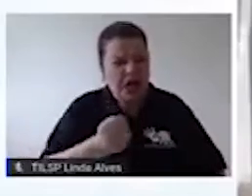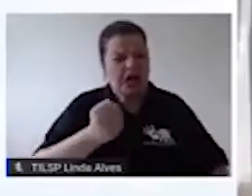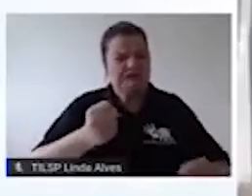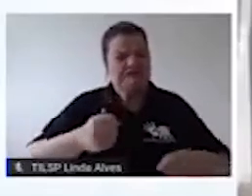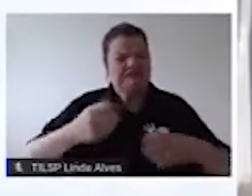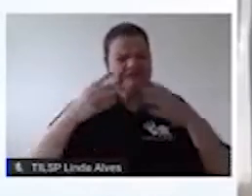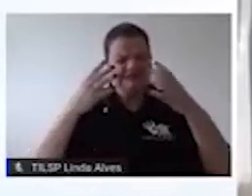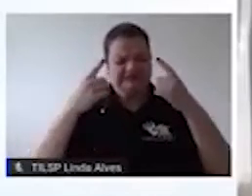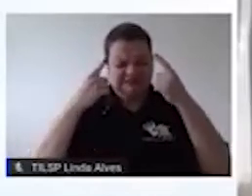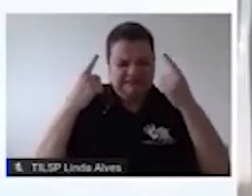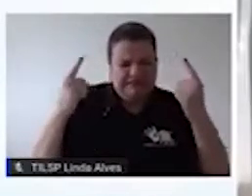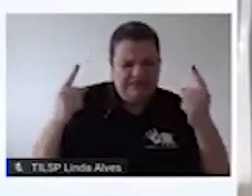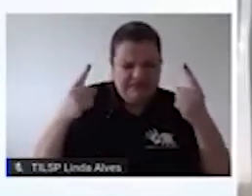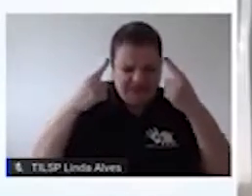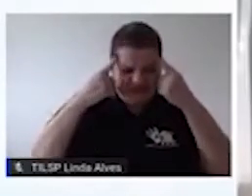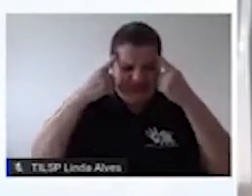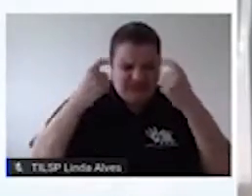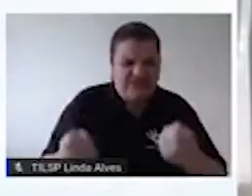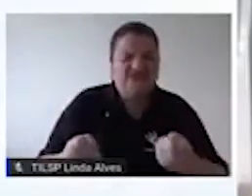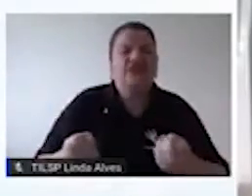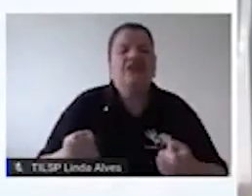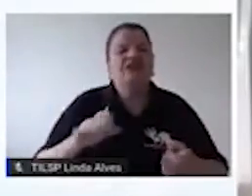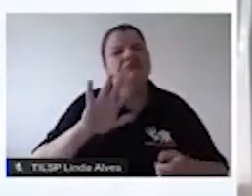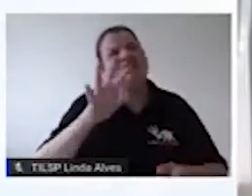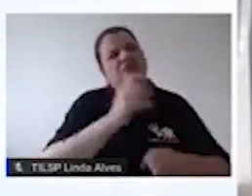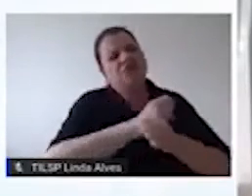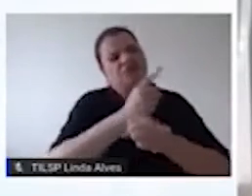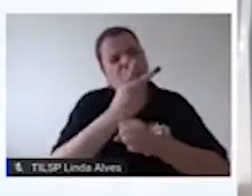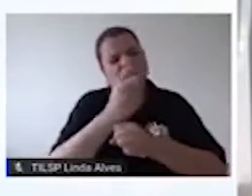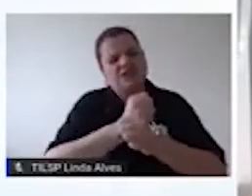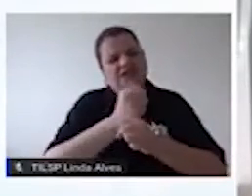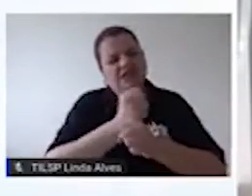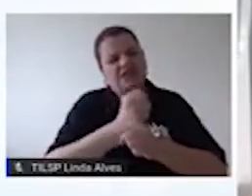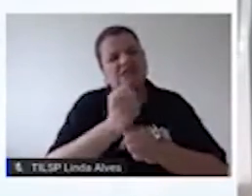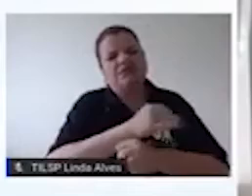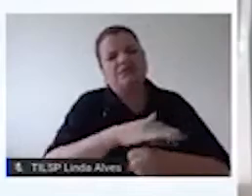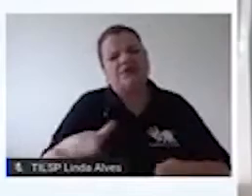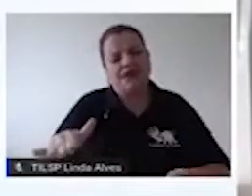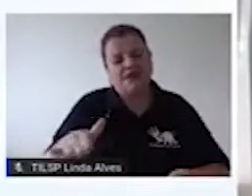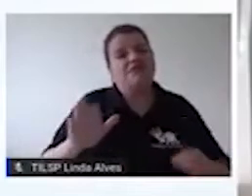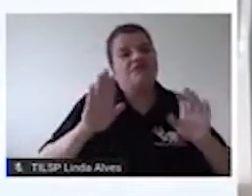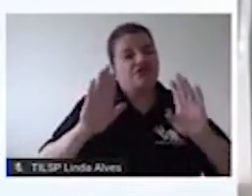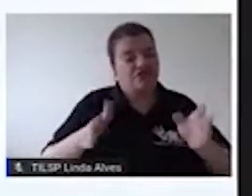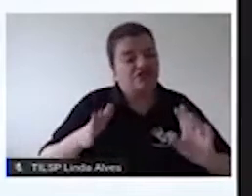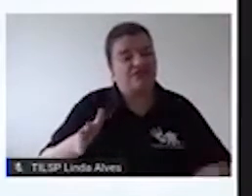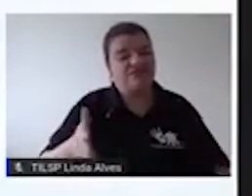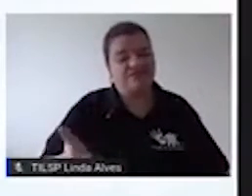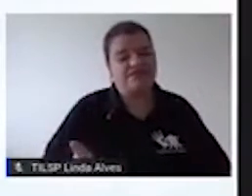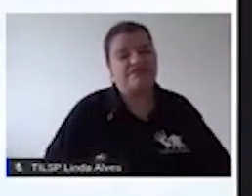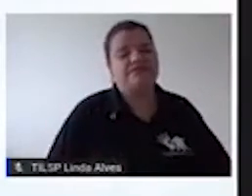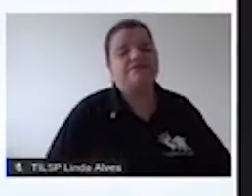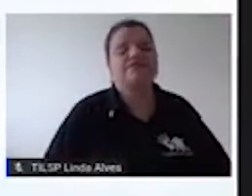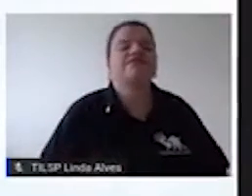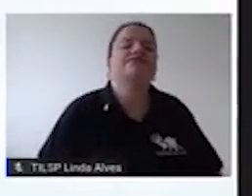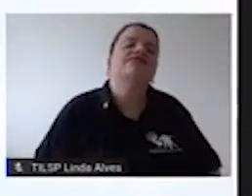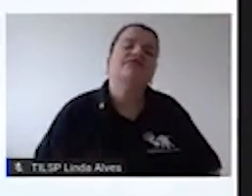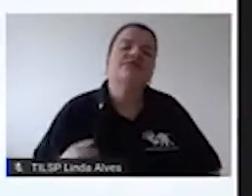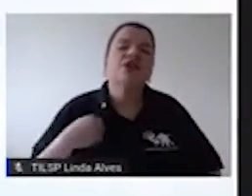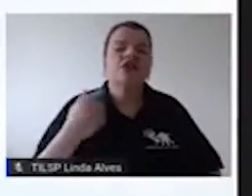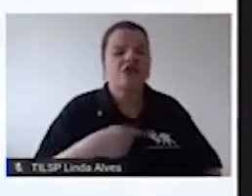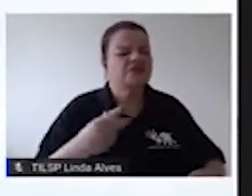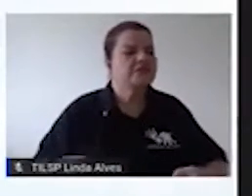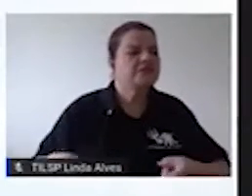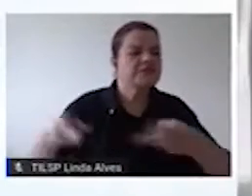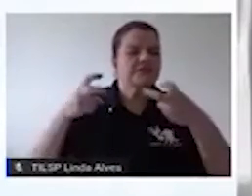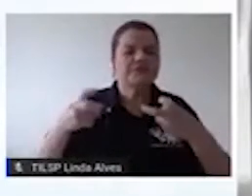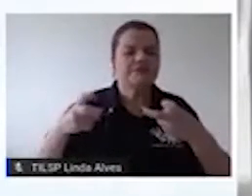né, e já talvez 2 anos e meio, porque as eleições já foram assim para esse governo. Sim. Então, a impressão é que se dá que